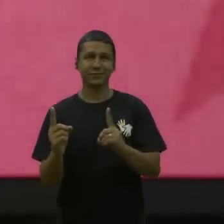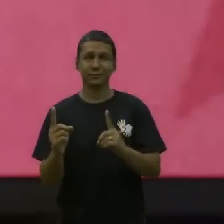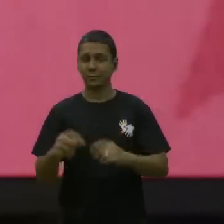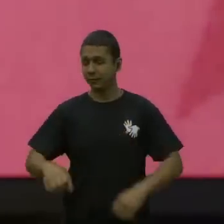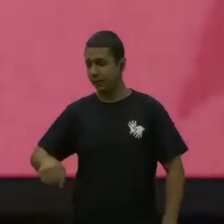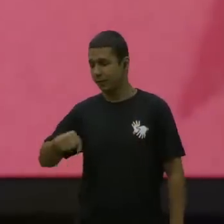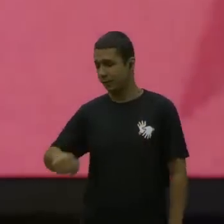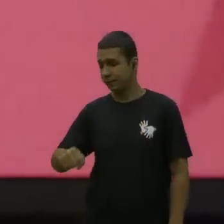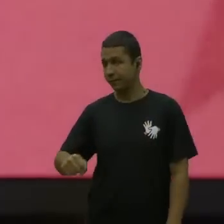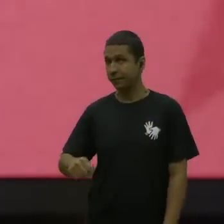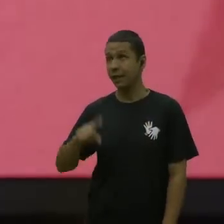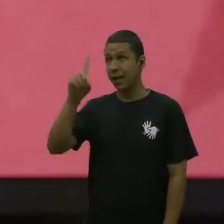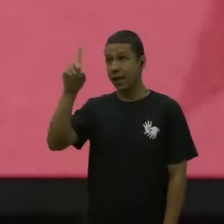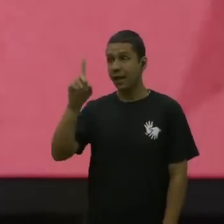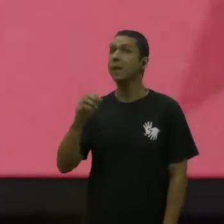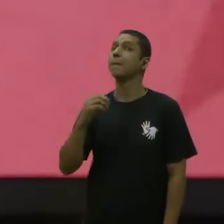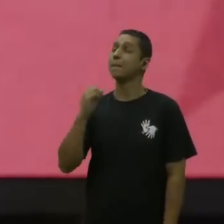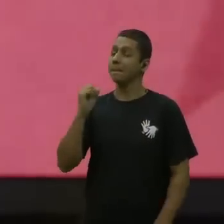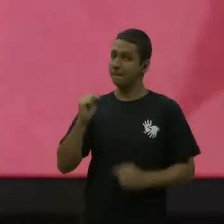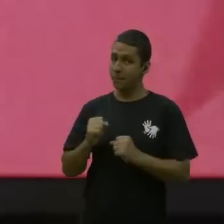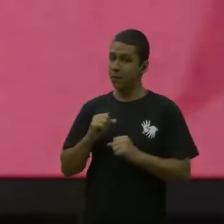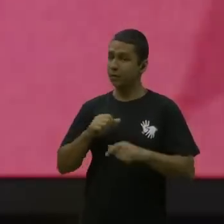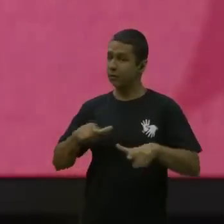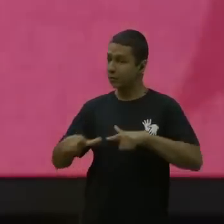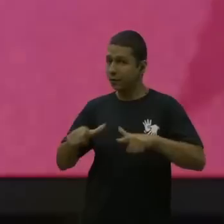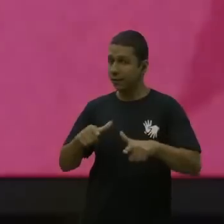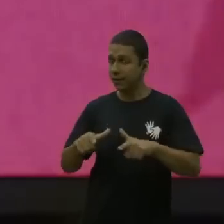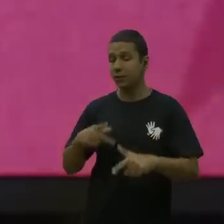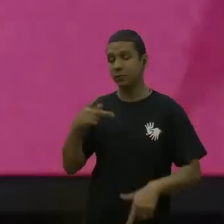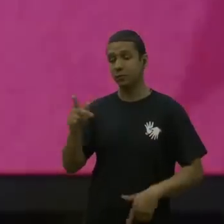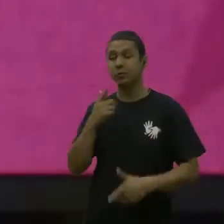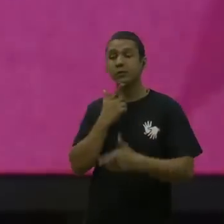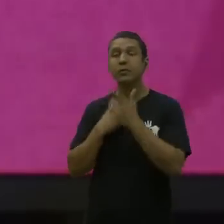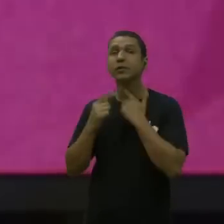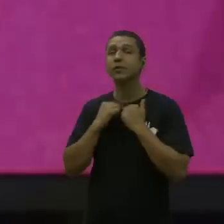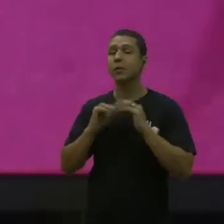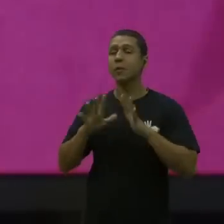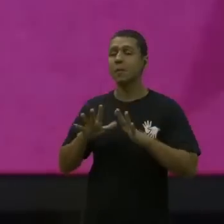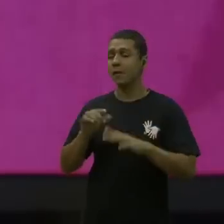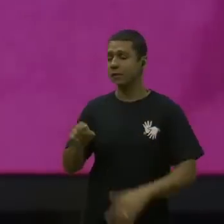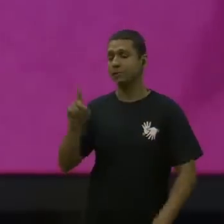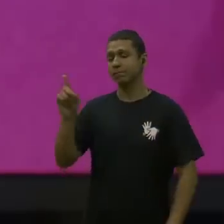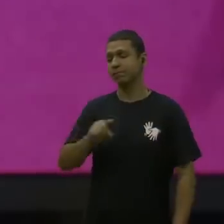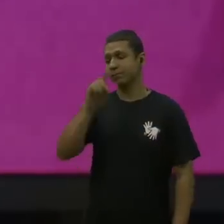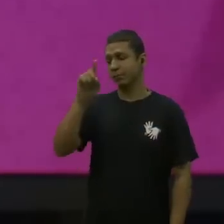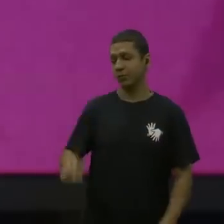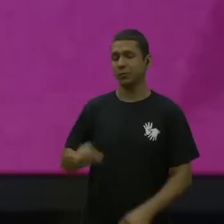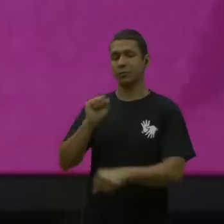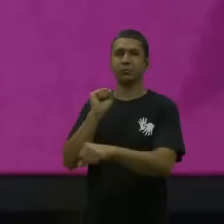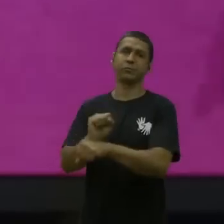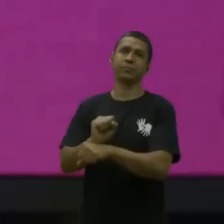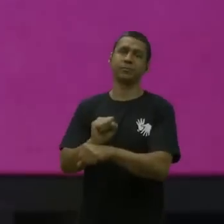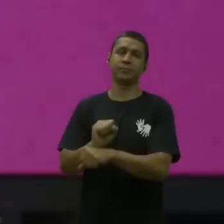lado e fala para ele: ele pode não estar trabalhando do teu jeito. Fala: mas você está proibido de parar. Não, fala como